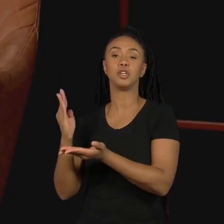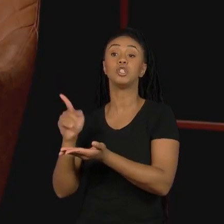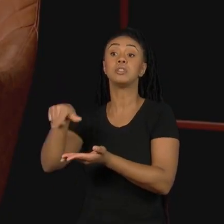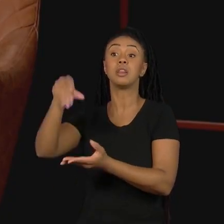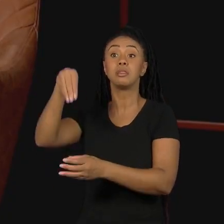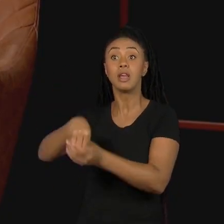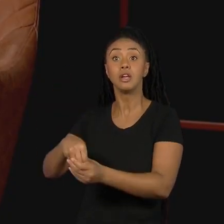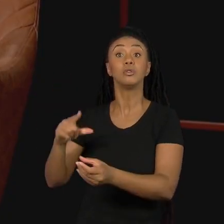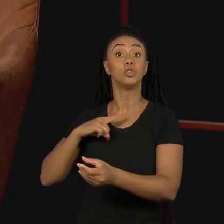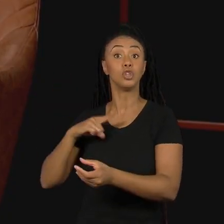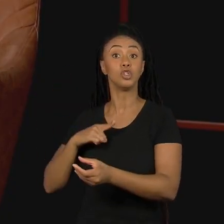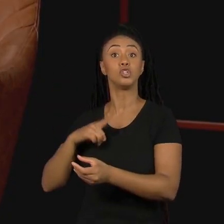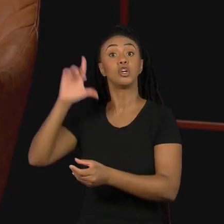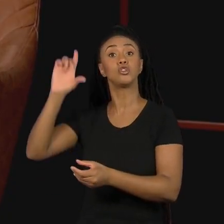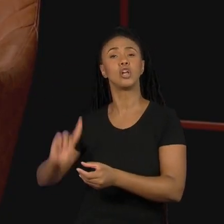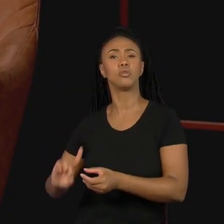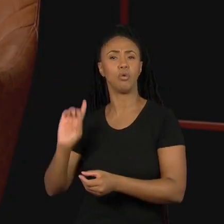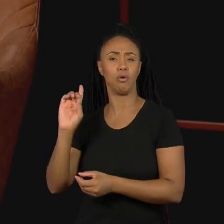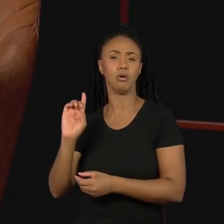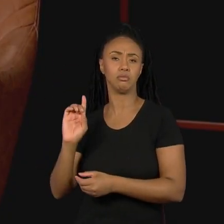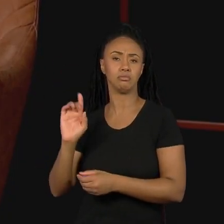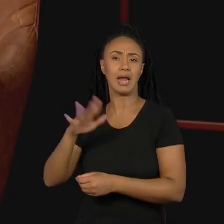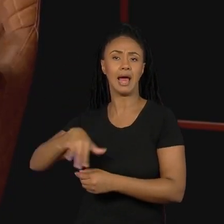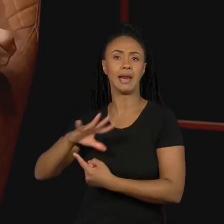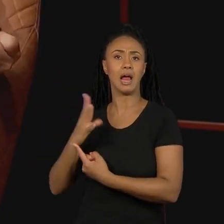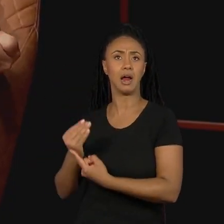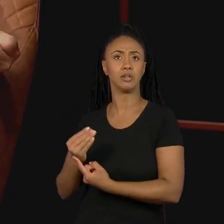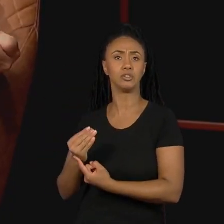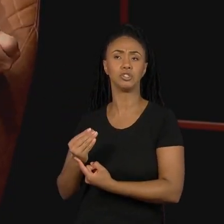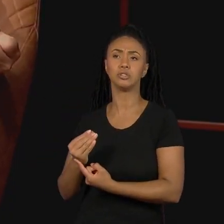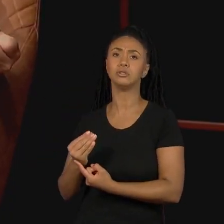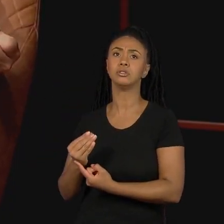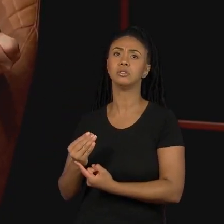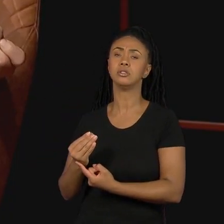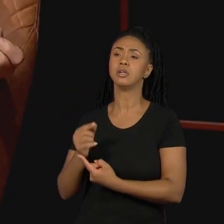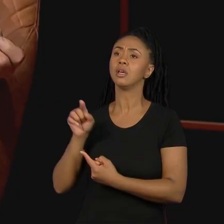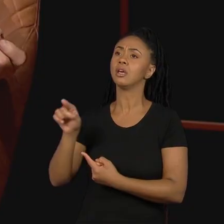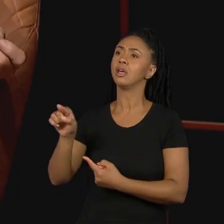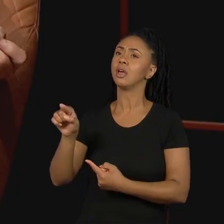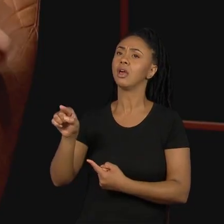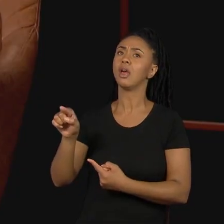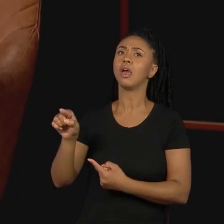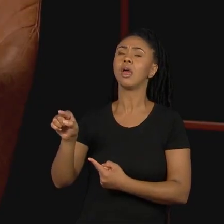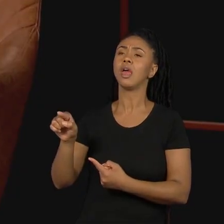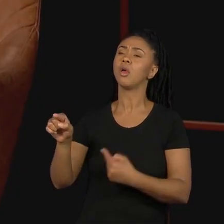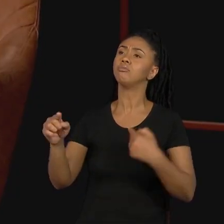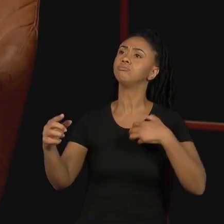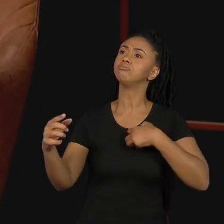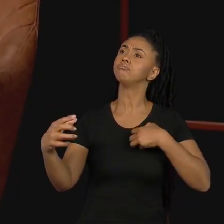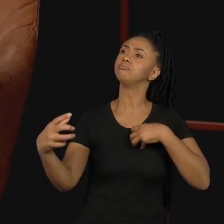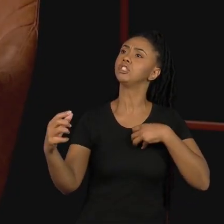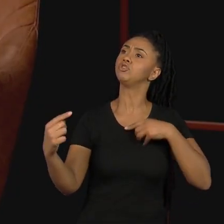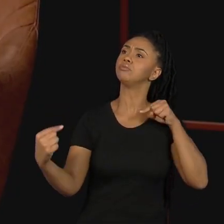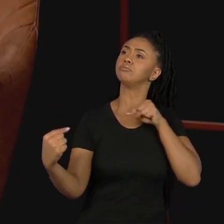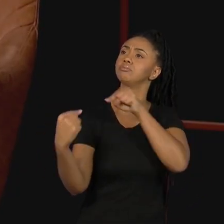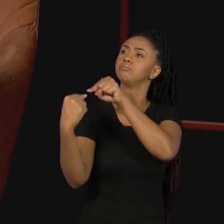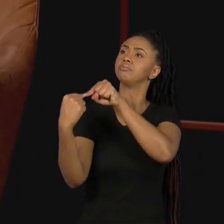arte. Eu, quando vi aquele cara lá, eu falei, eu sou isso aí. Entendeu? Então, a identificação foi muito grande